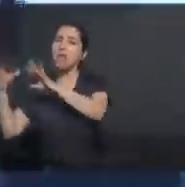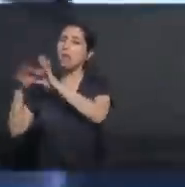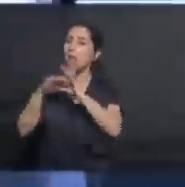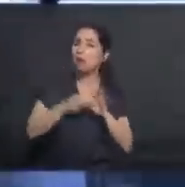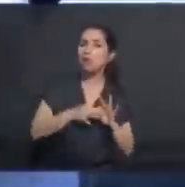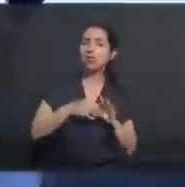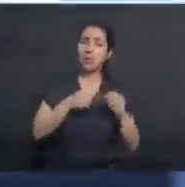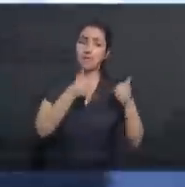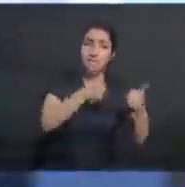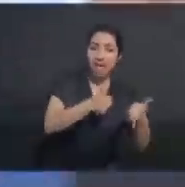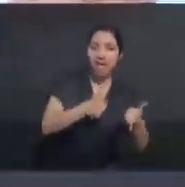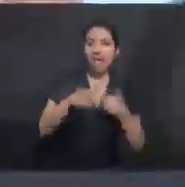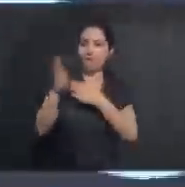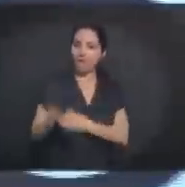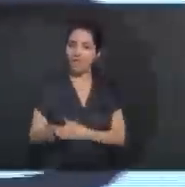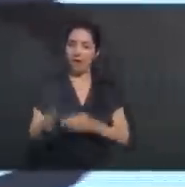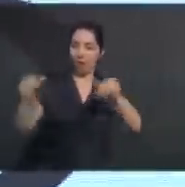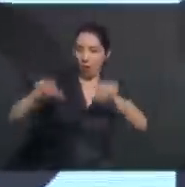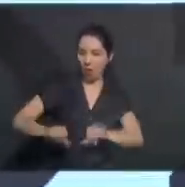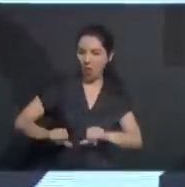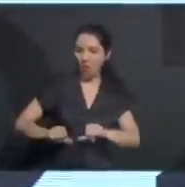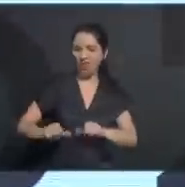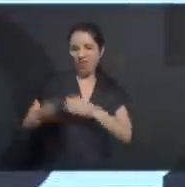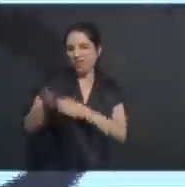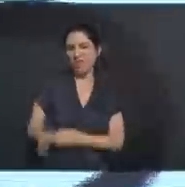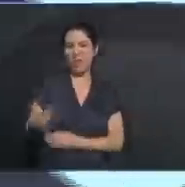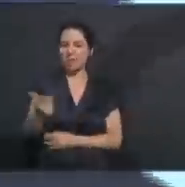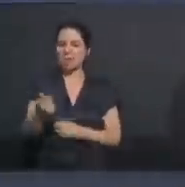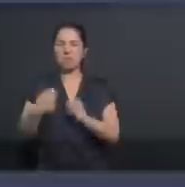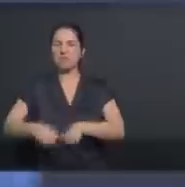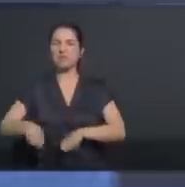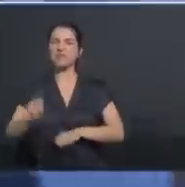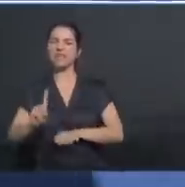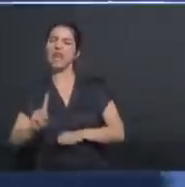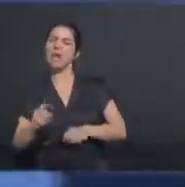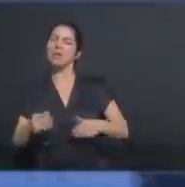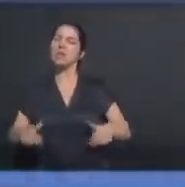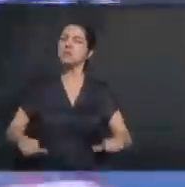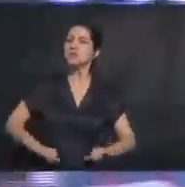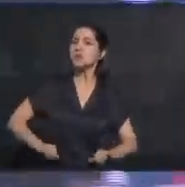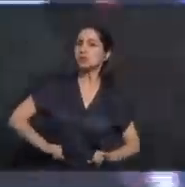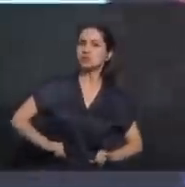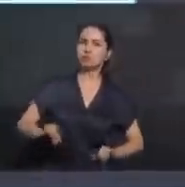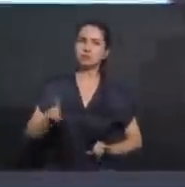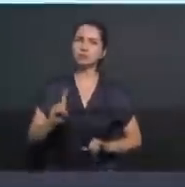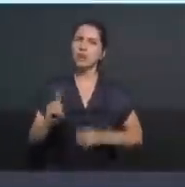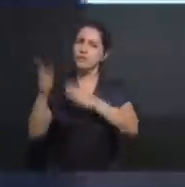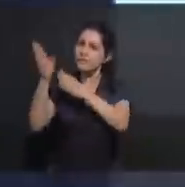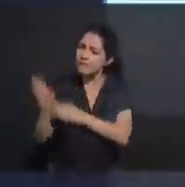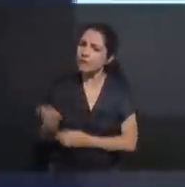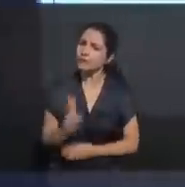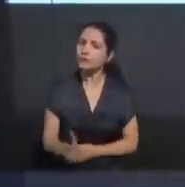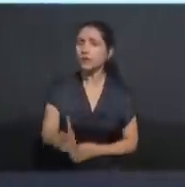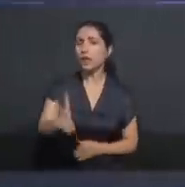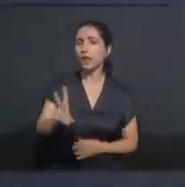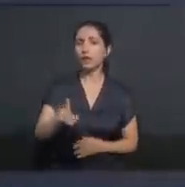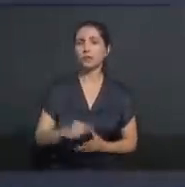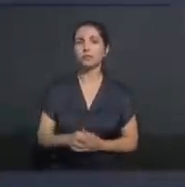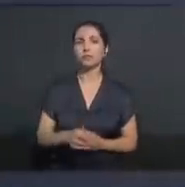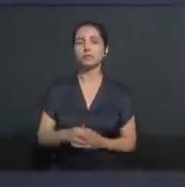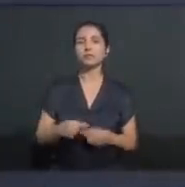fiel. A coisa está ruim, eu vou ser infiel. Que afinal de contas, eu estou sofrendo. A gente passou agora no